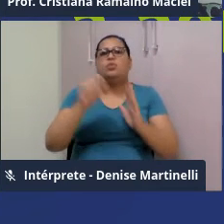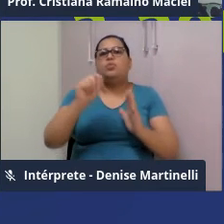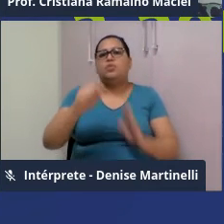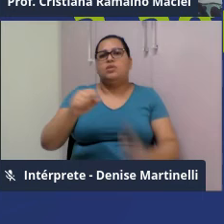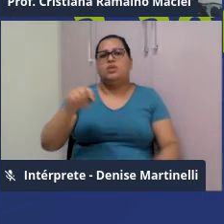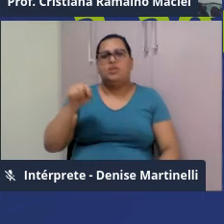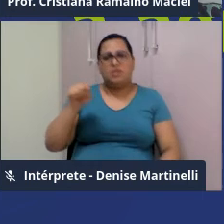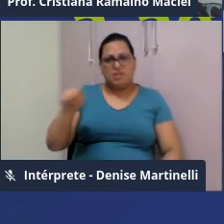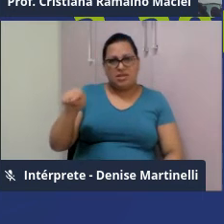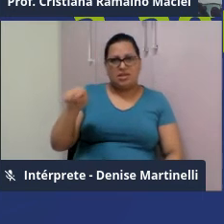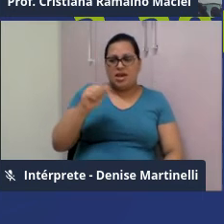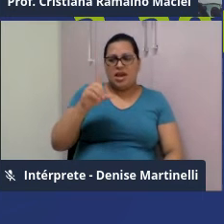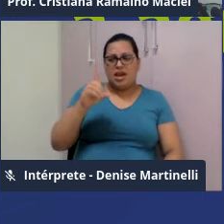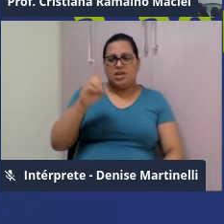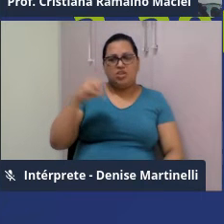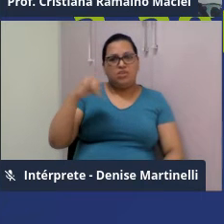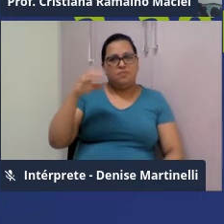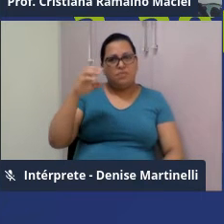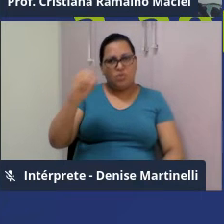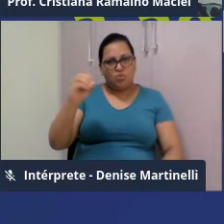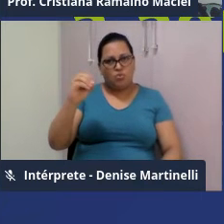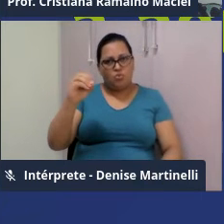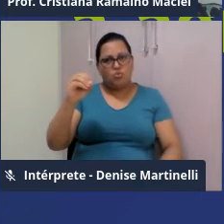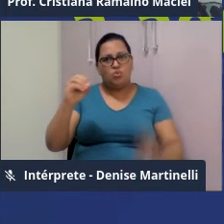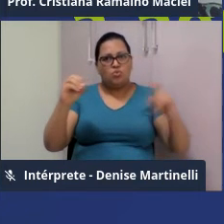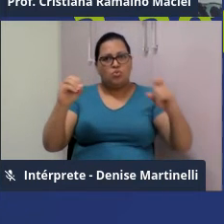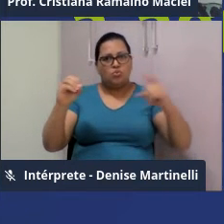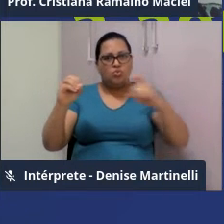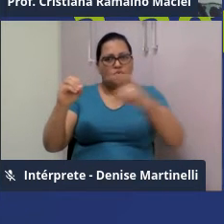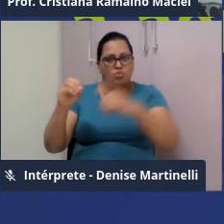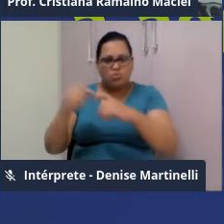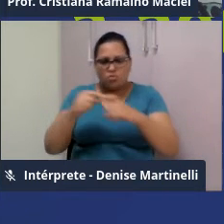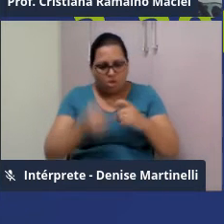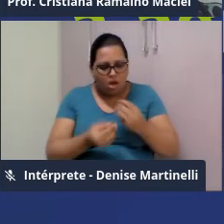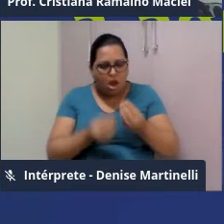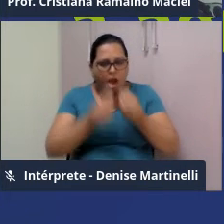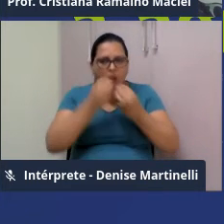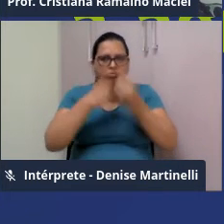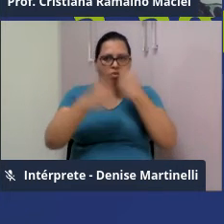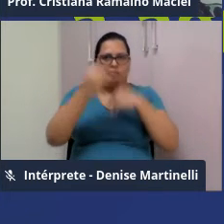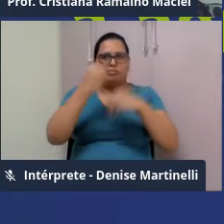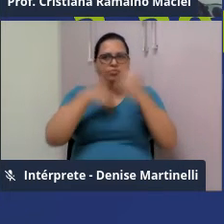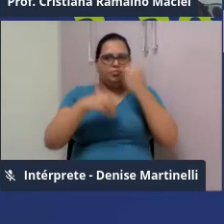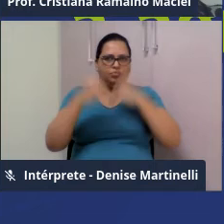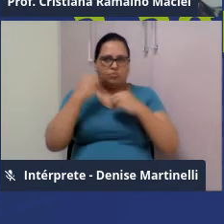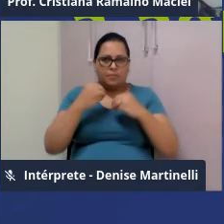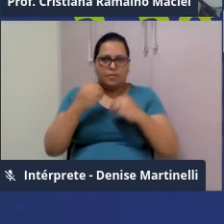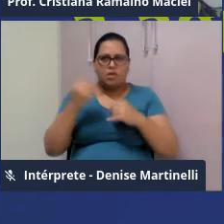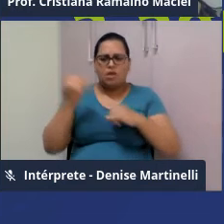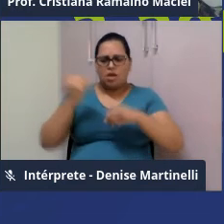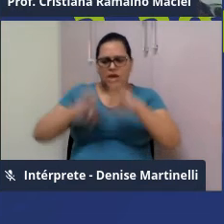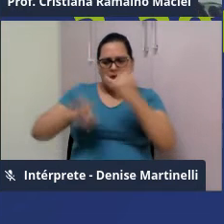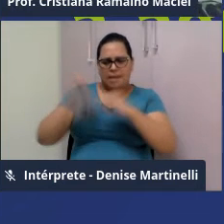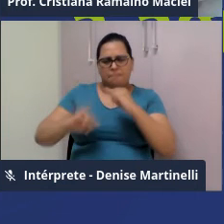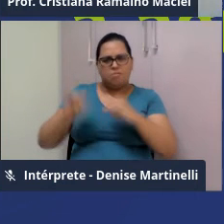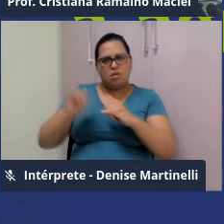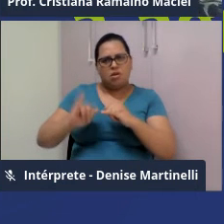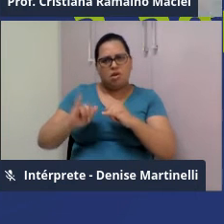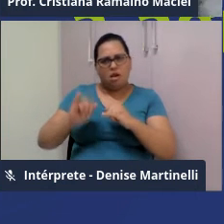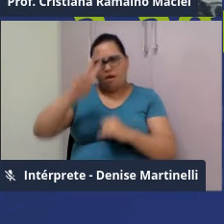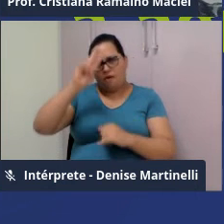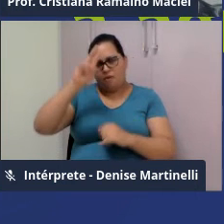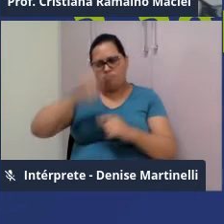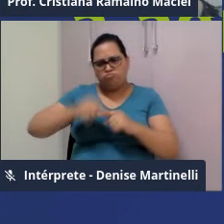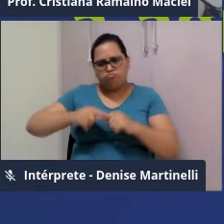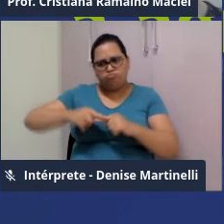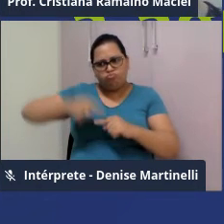o camarão, eu não estou comendo uma dose alta de cádmio. Por quê? Ele não faz a proteína,